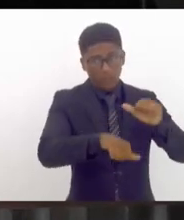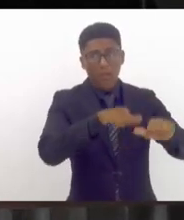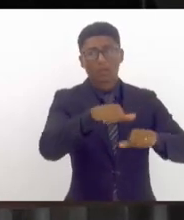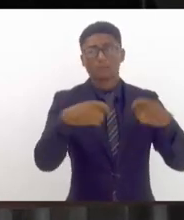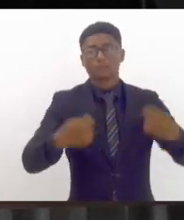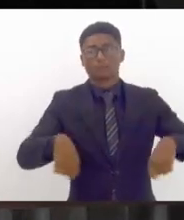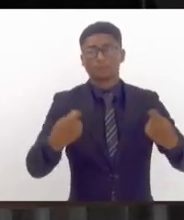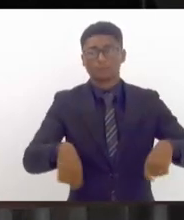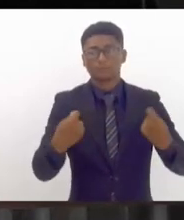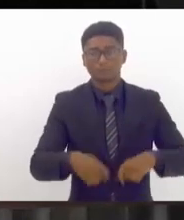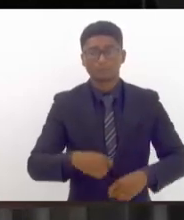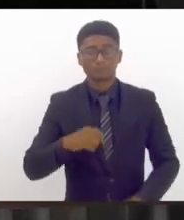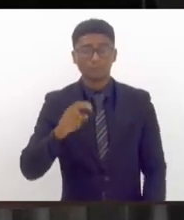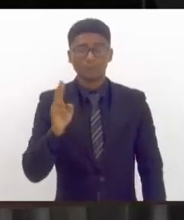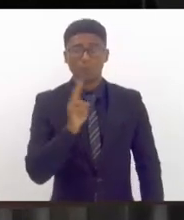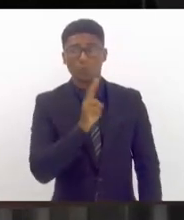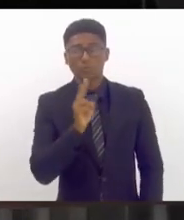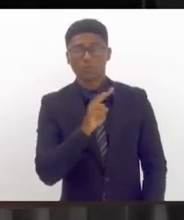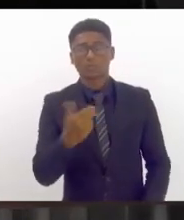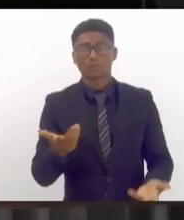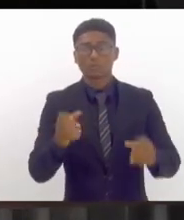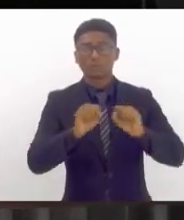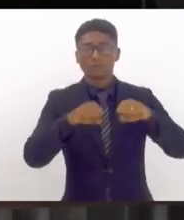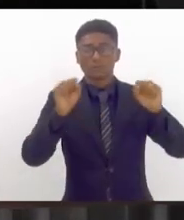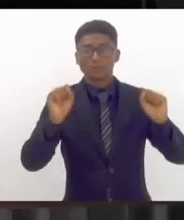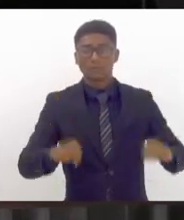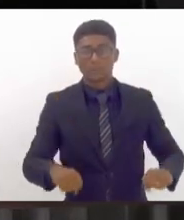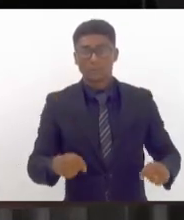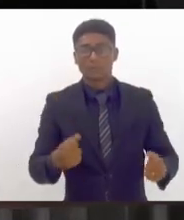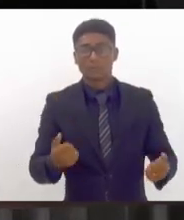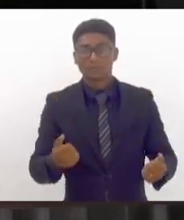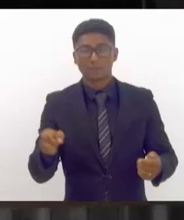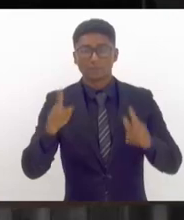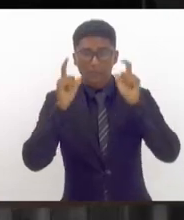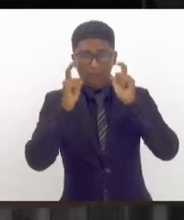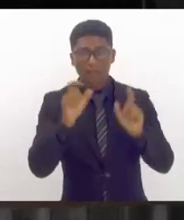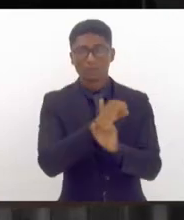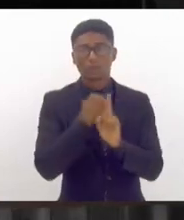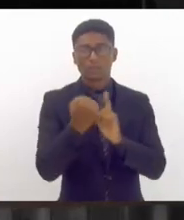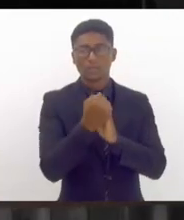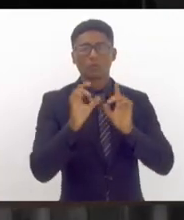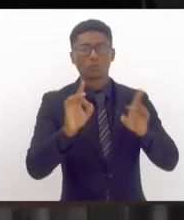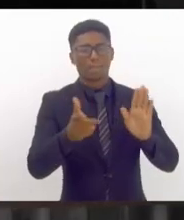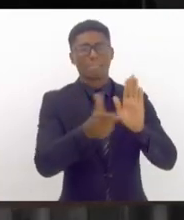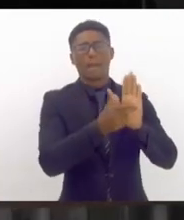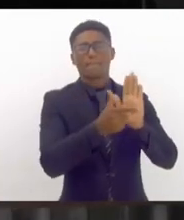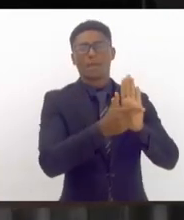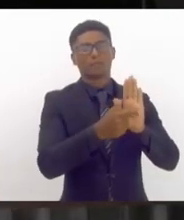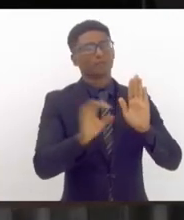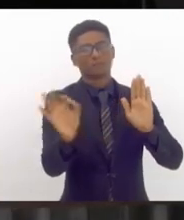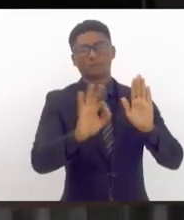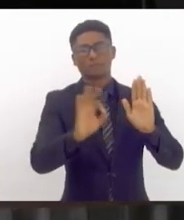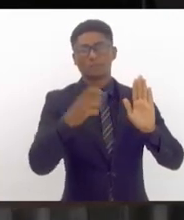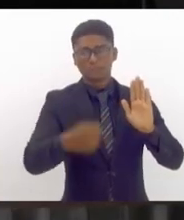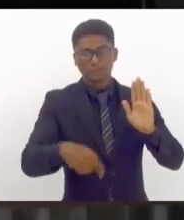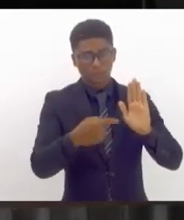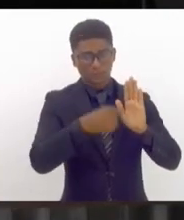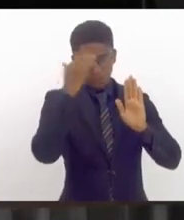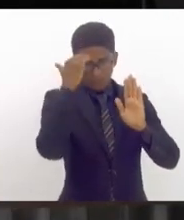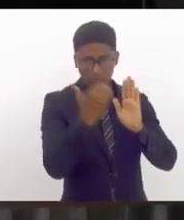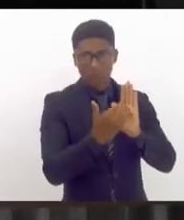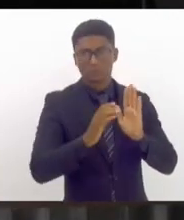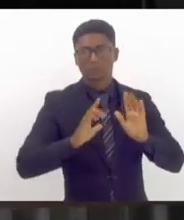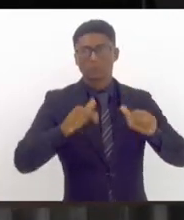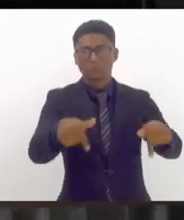deputada, é urgente que o sistema estadual de habitação de interesse social saia do papel. É urgente que o governador